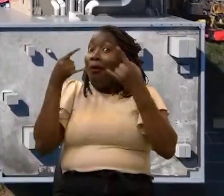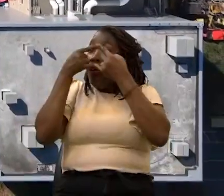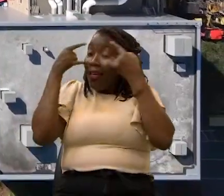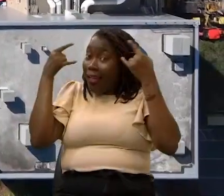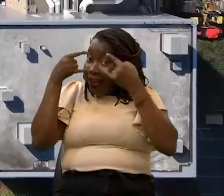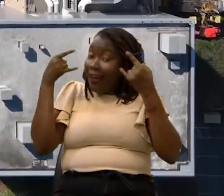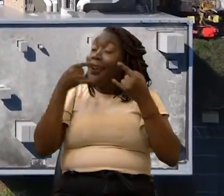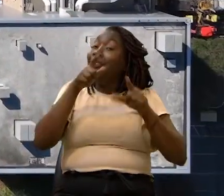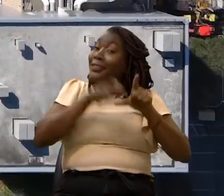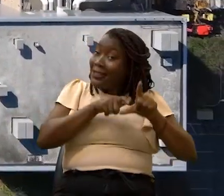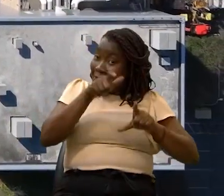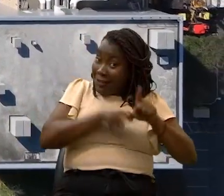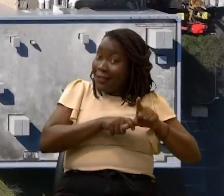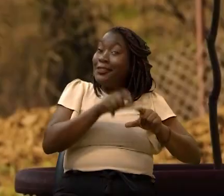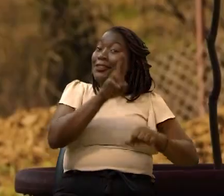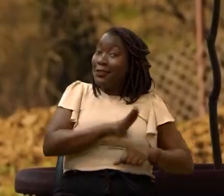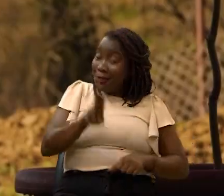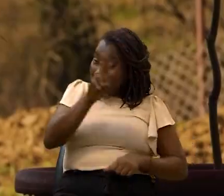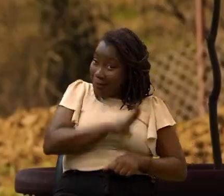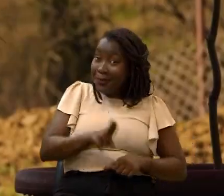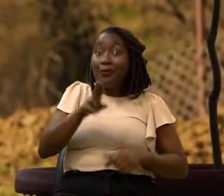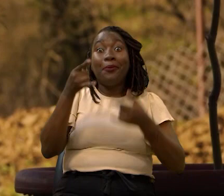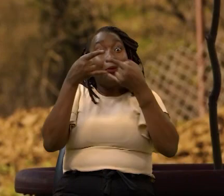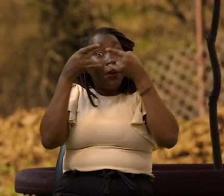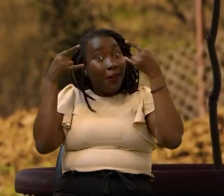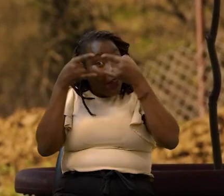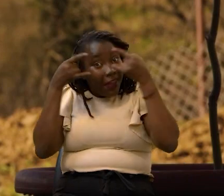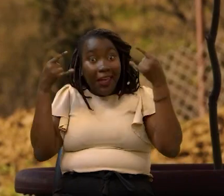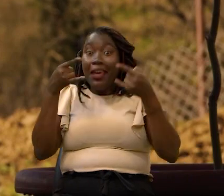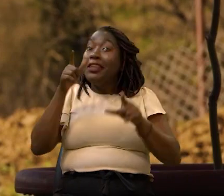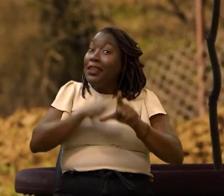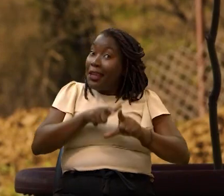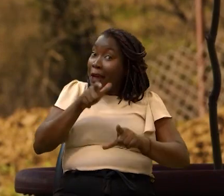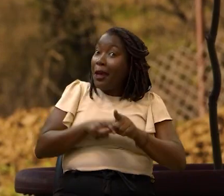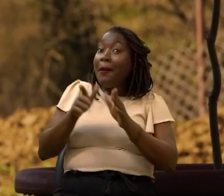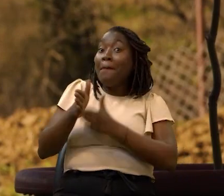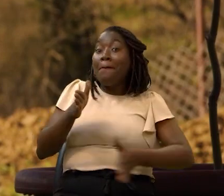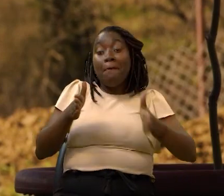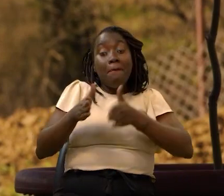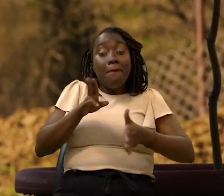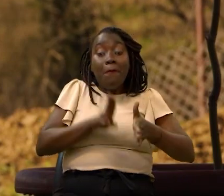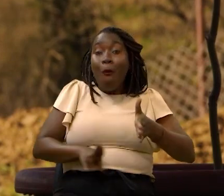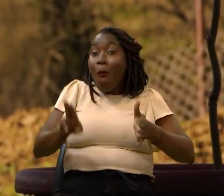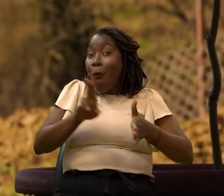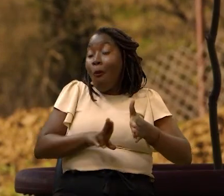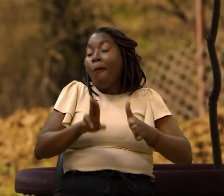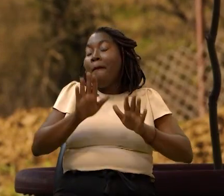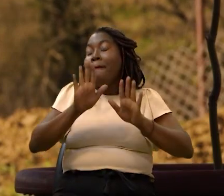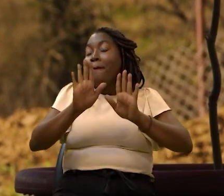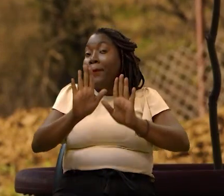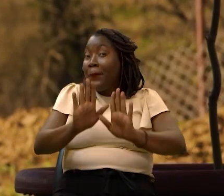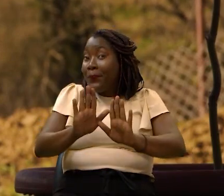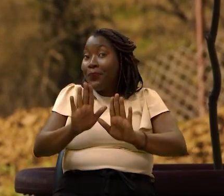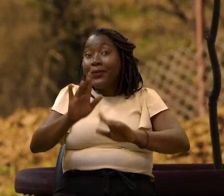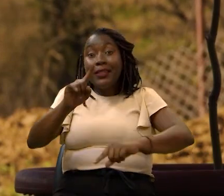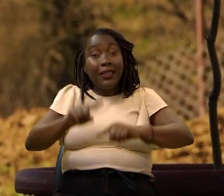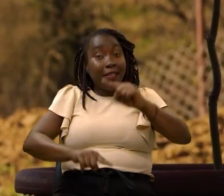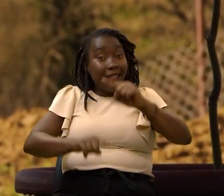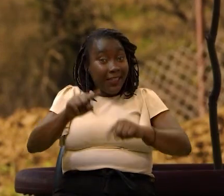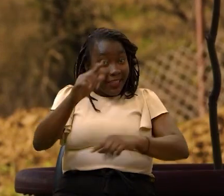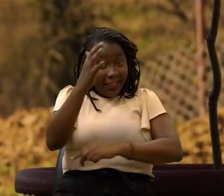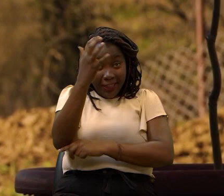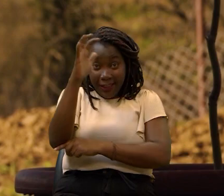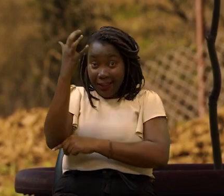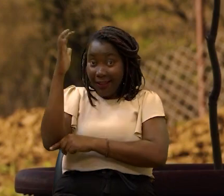economia capitalista depende desse consumo. A economia capitalista depende de produção e consumo. No entanto,